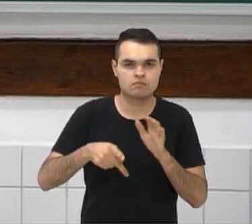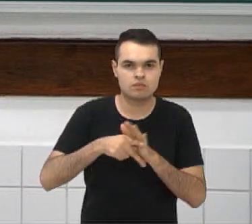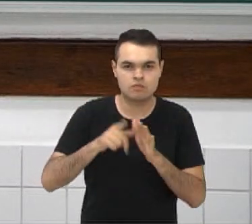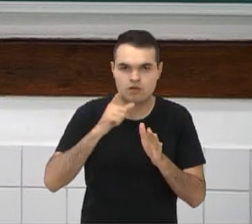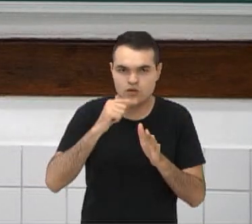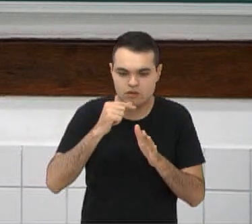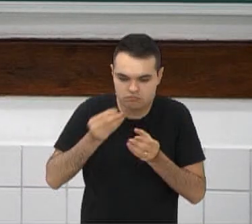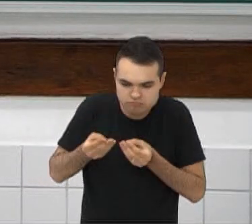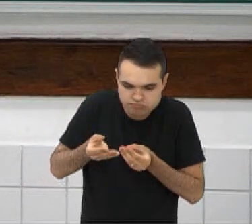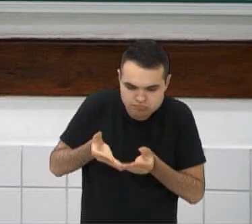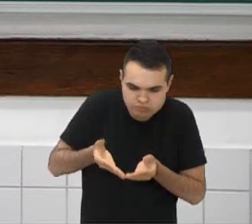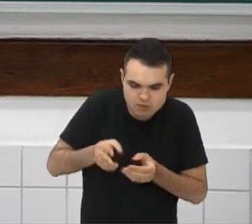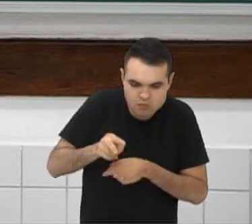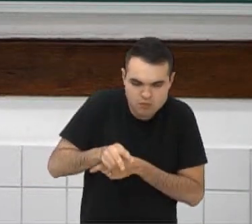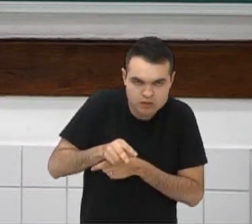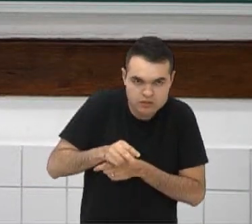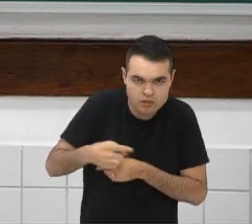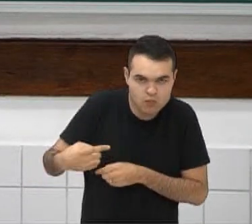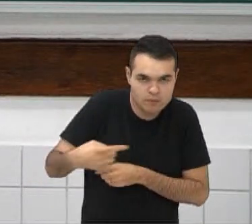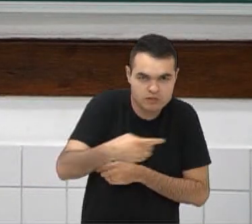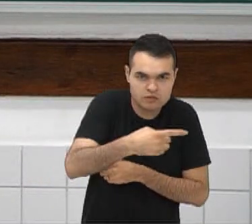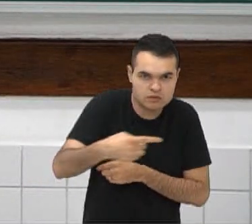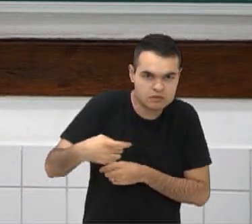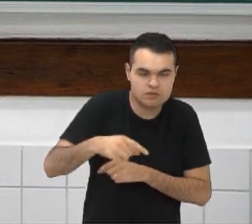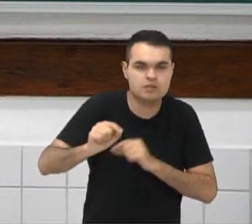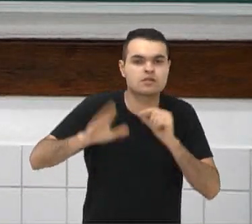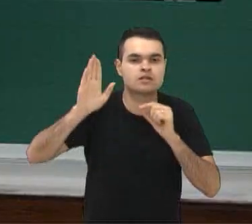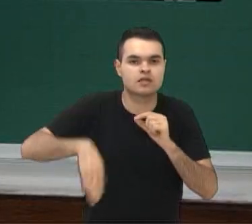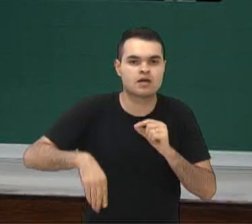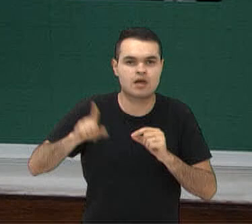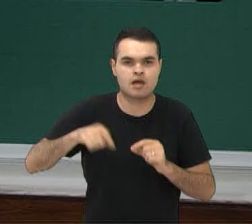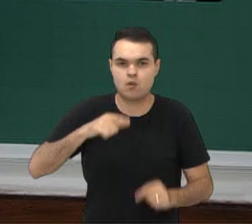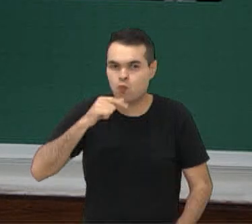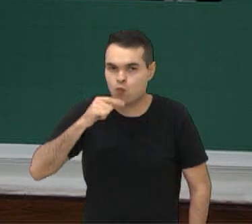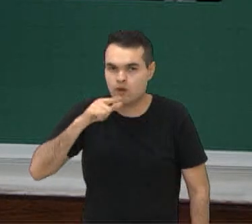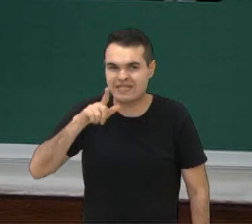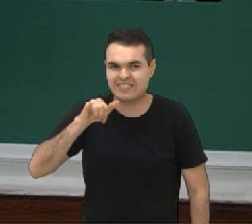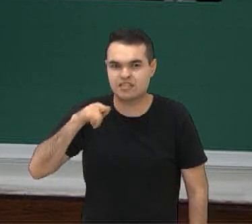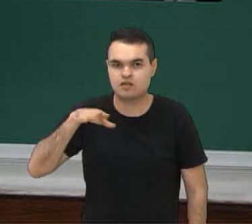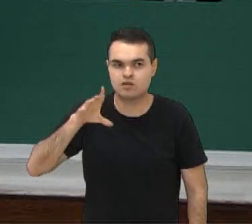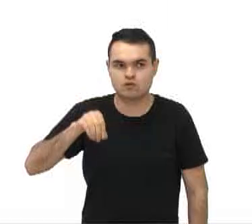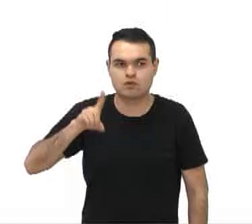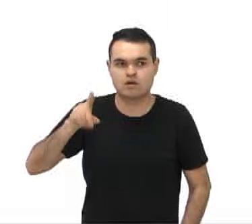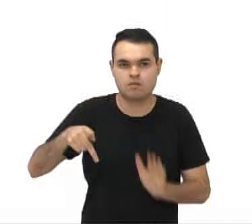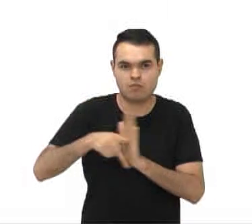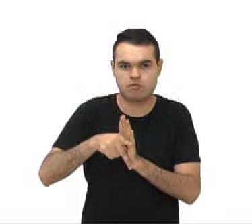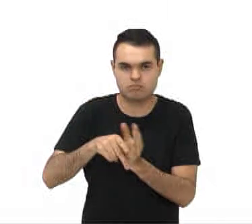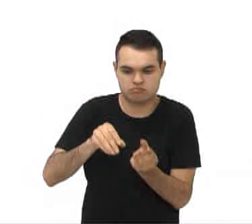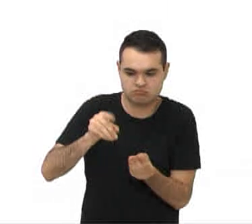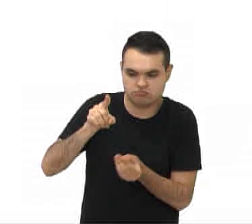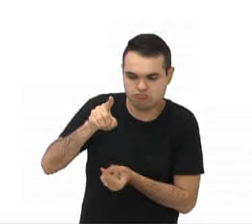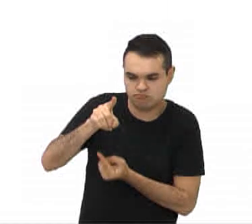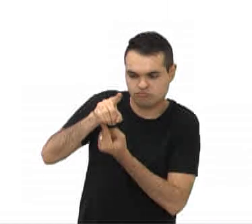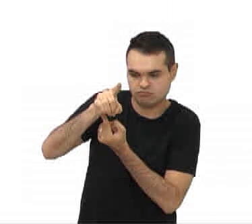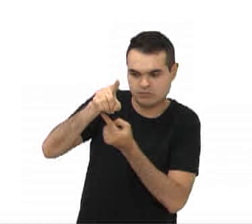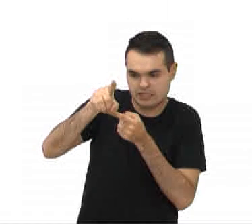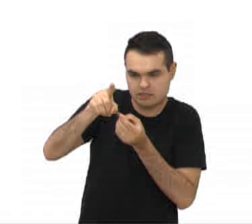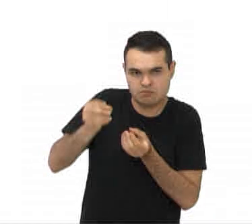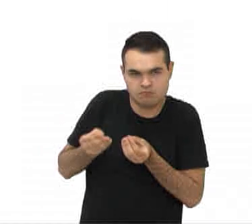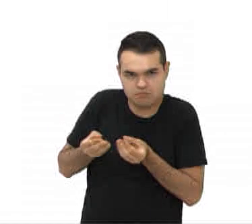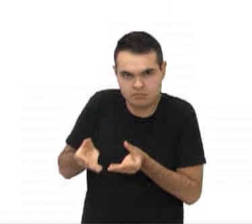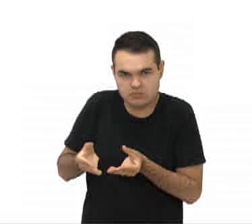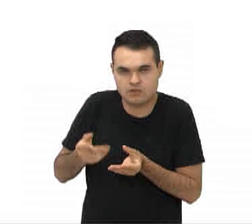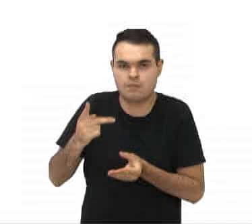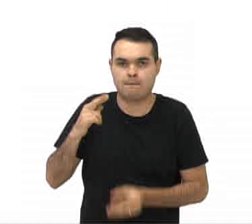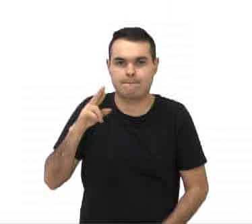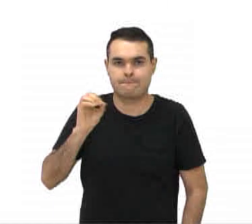e proteger o espermatozoide? Quem assinalou que esse líquido é o líquido produzido pela próstata, acertou. Tudo